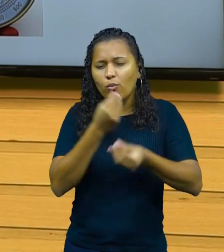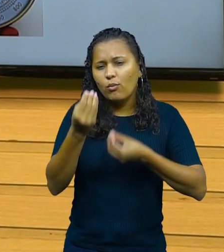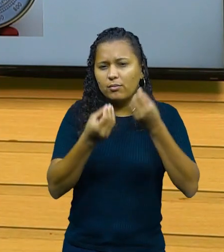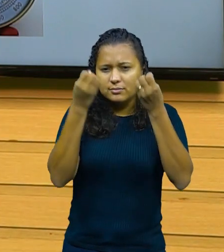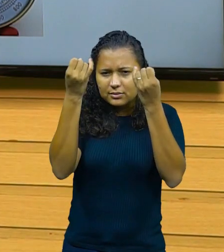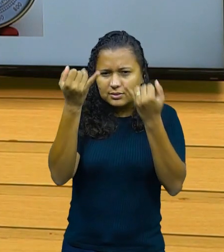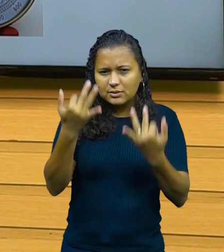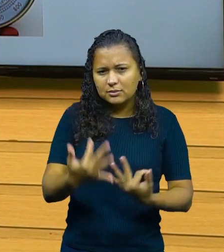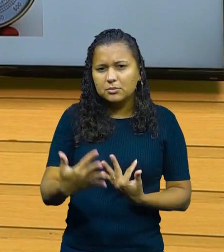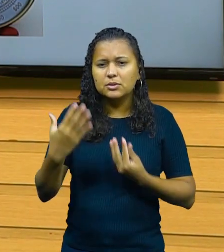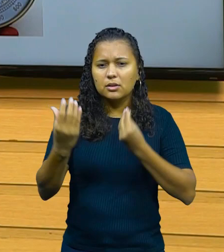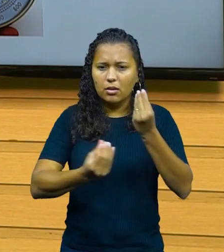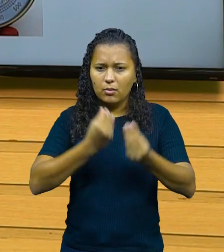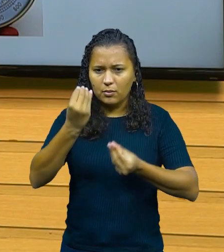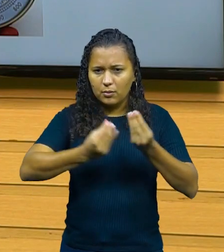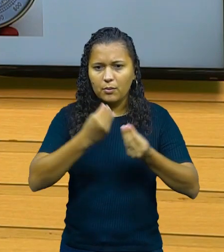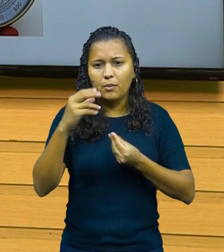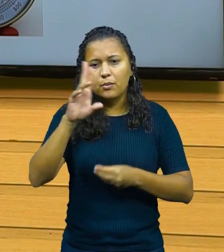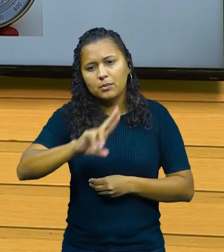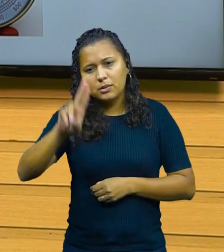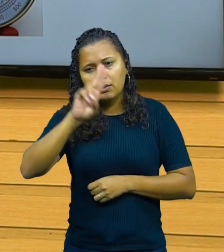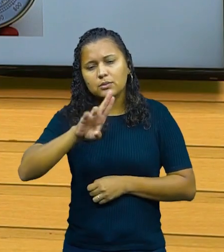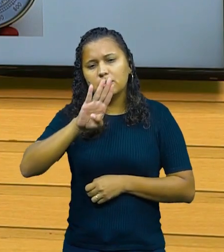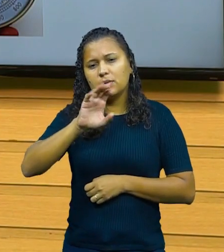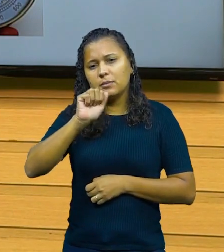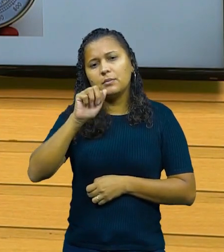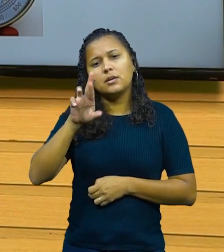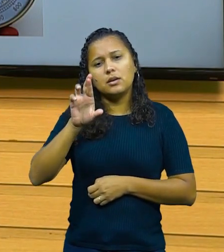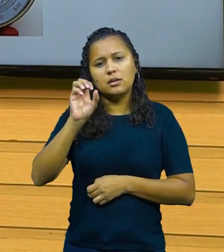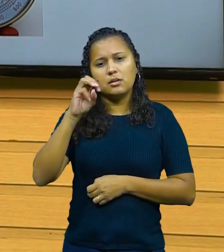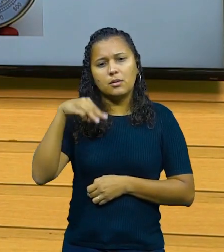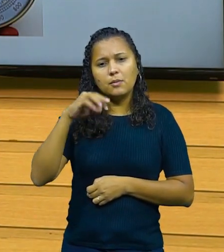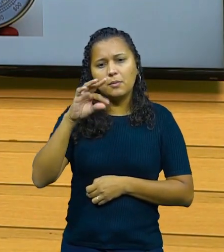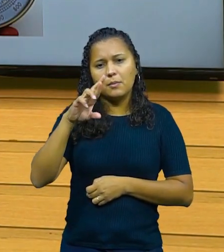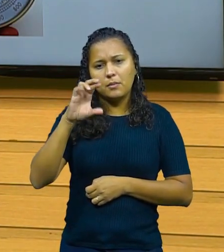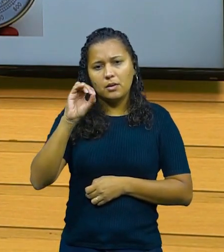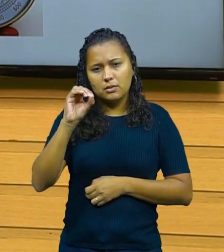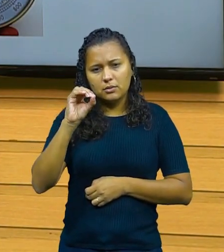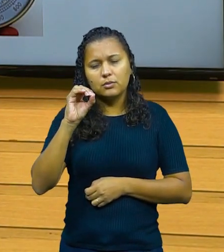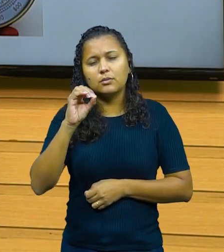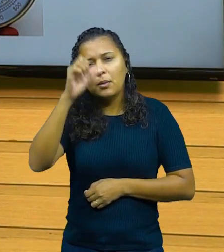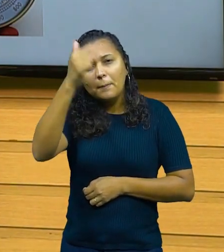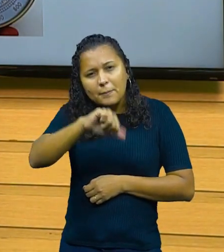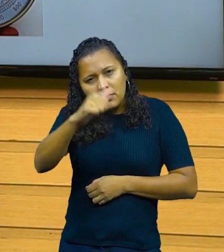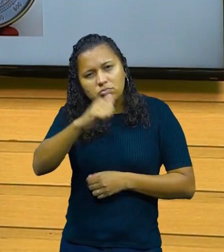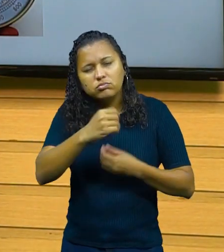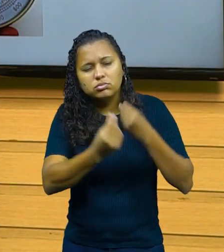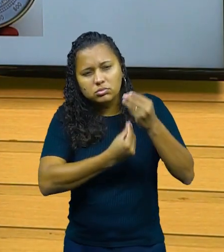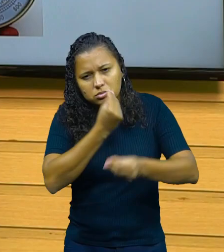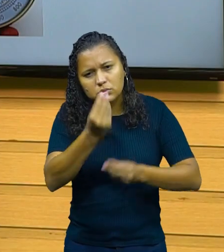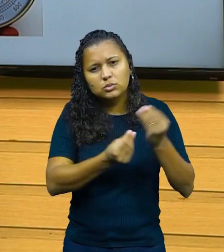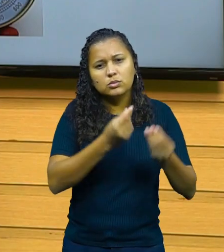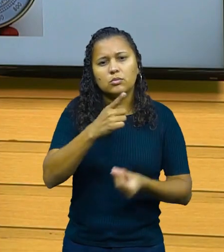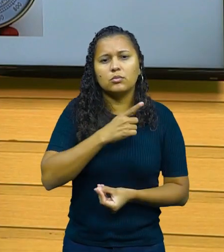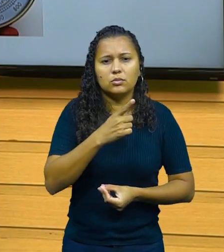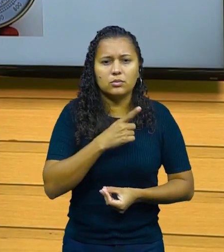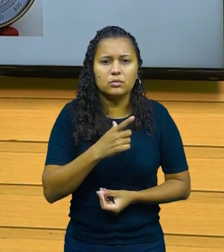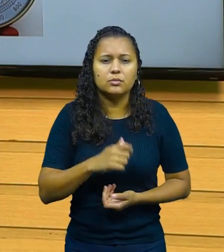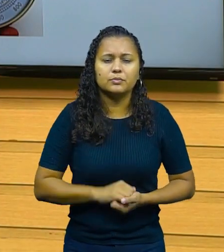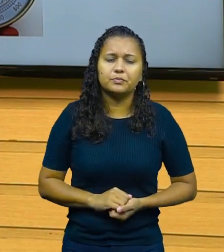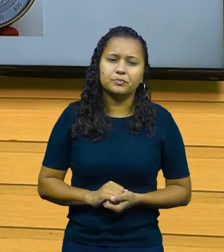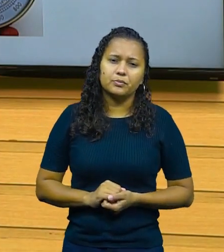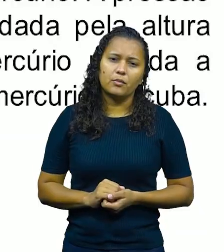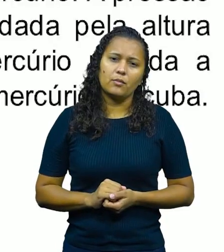um pouquinho sobre o funcionamento do barômetro, né, que é um instrumento que está ali sendo utilizado para fazer a medição dessa